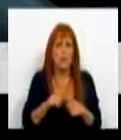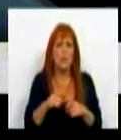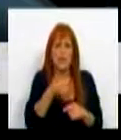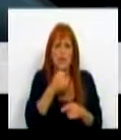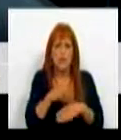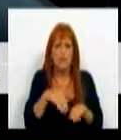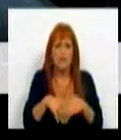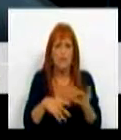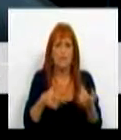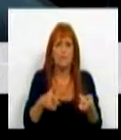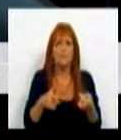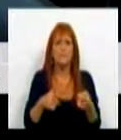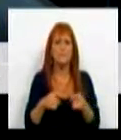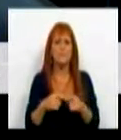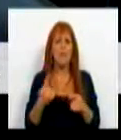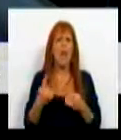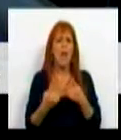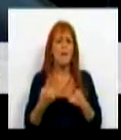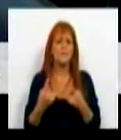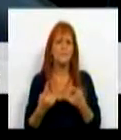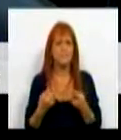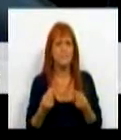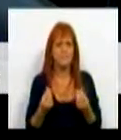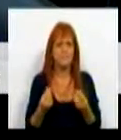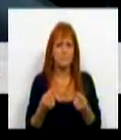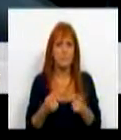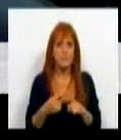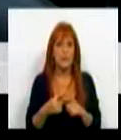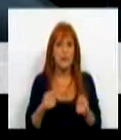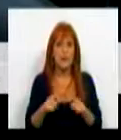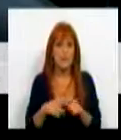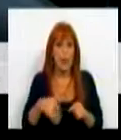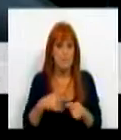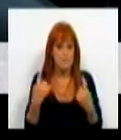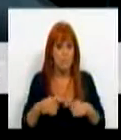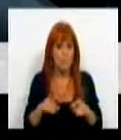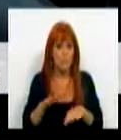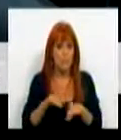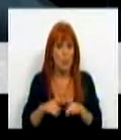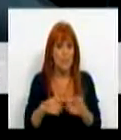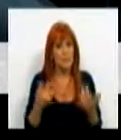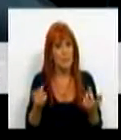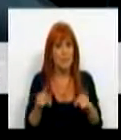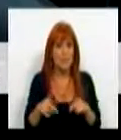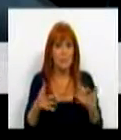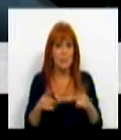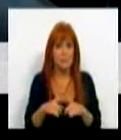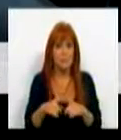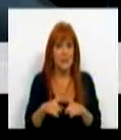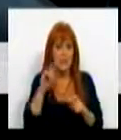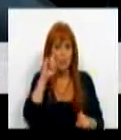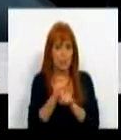tomam decisões, e há um certo... há uma denotação de um certo receio por parte até